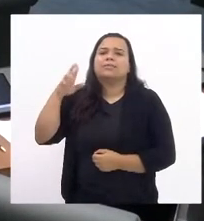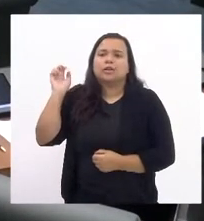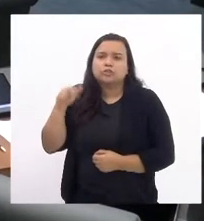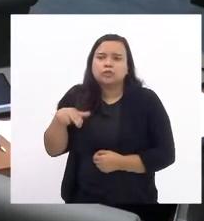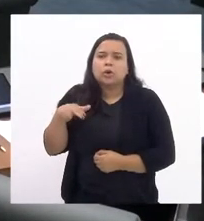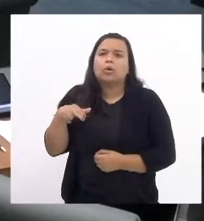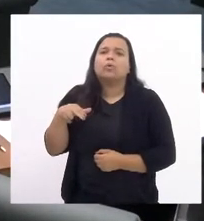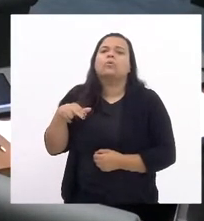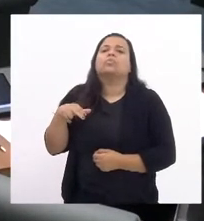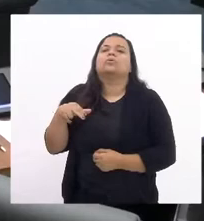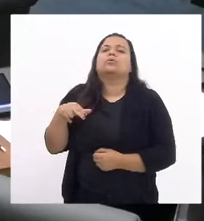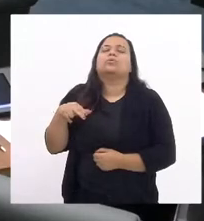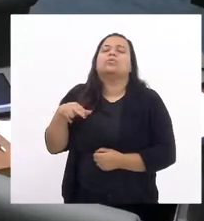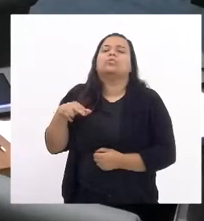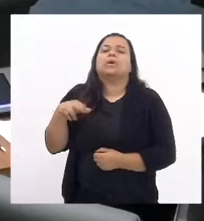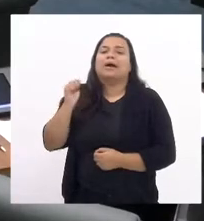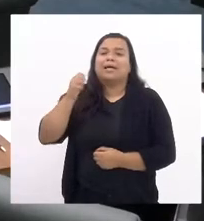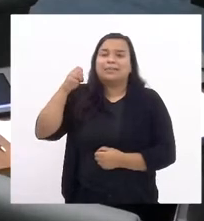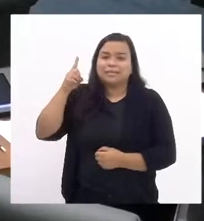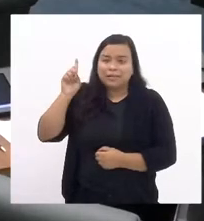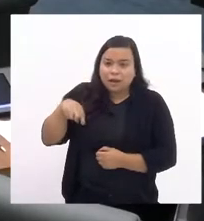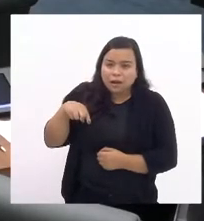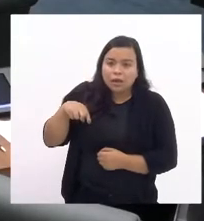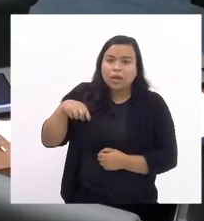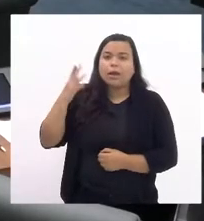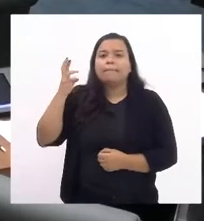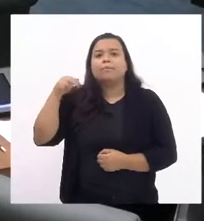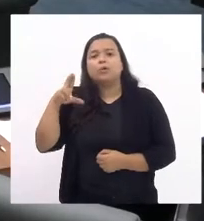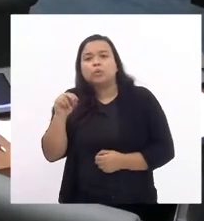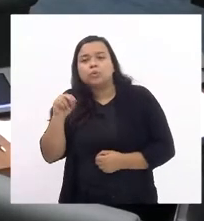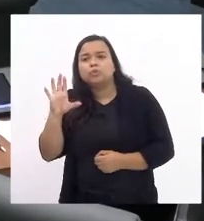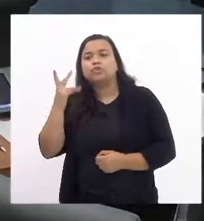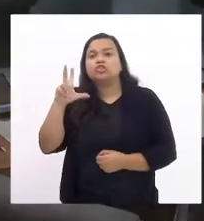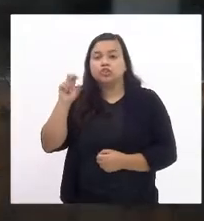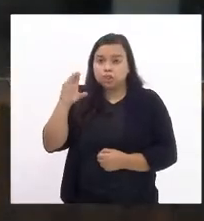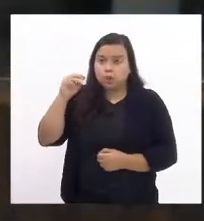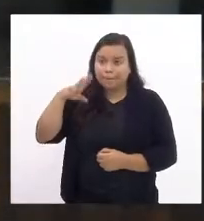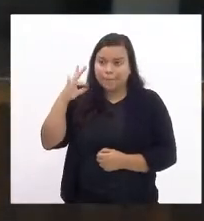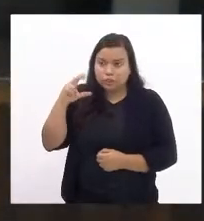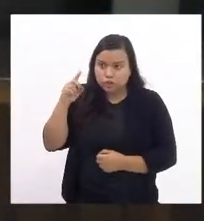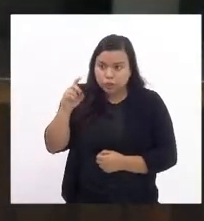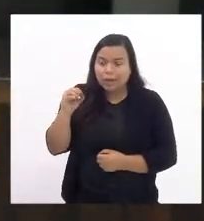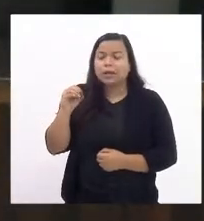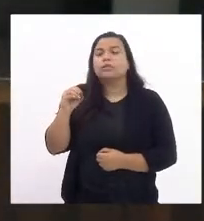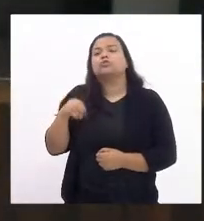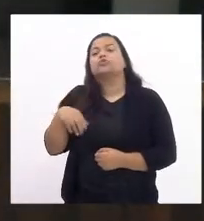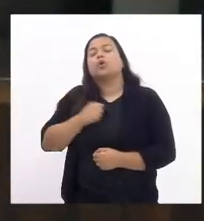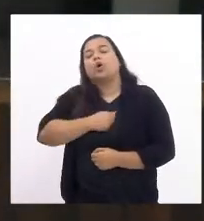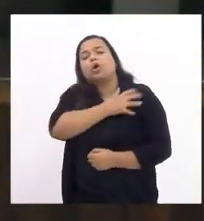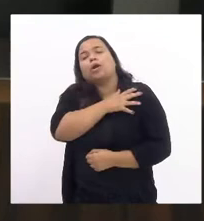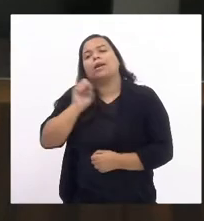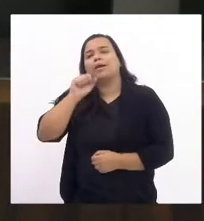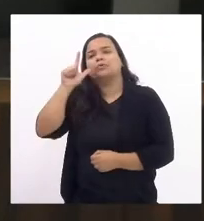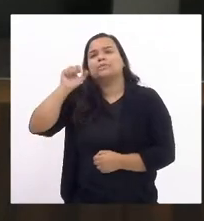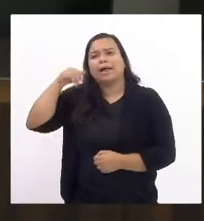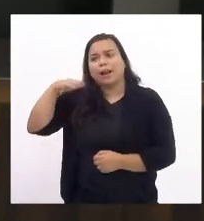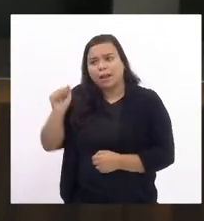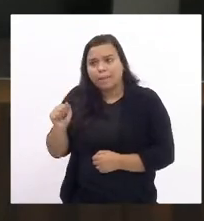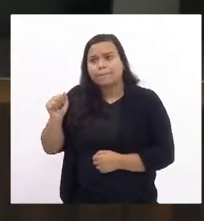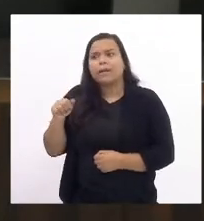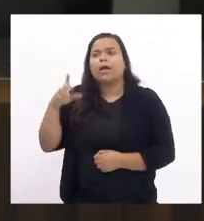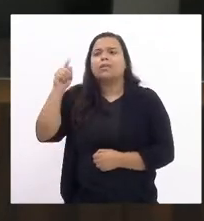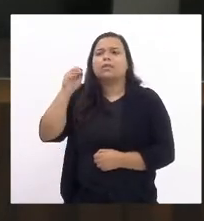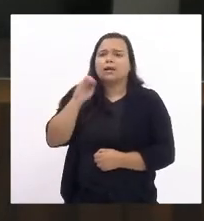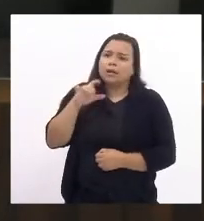André Correia, deputado Bruno Dauari, deputado Chico Machado, deputado Coronel Salema, deputado